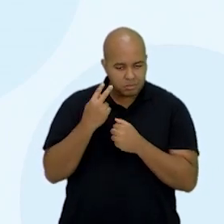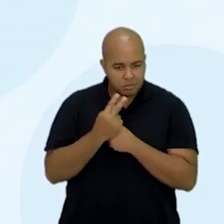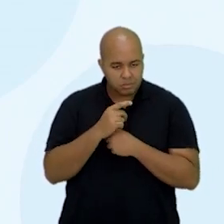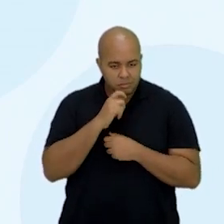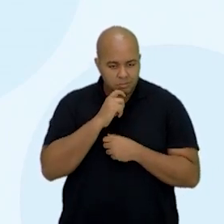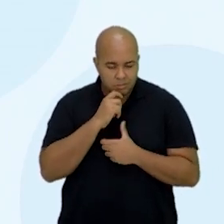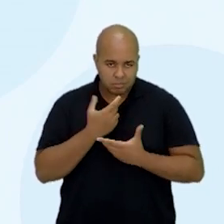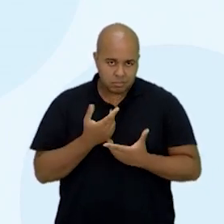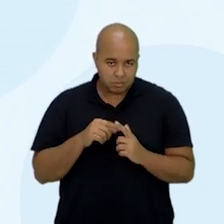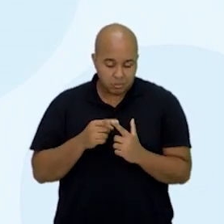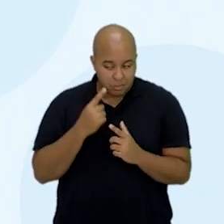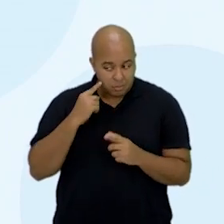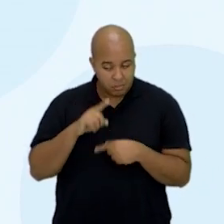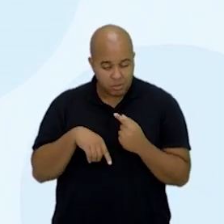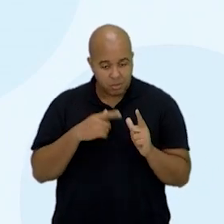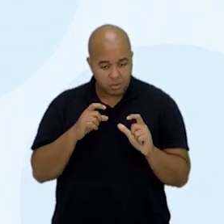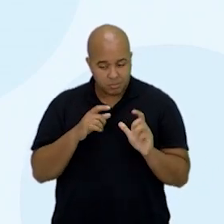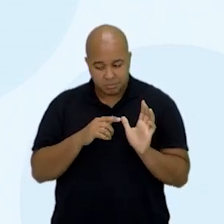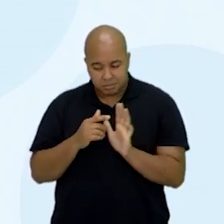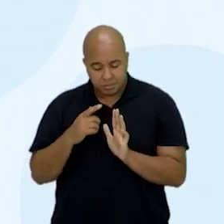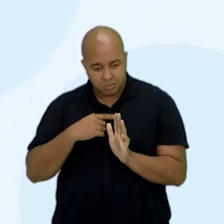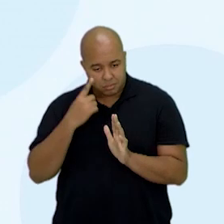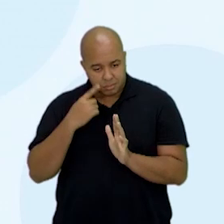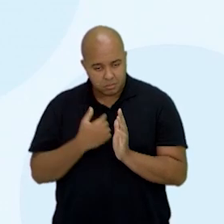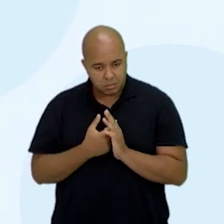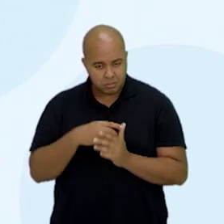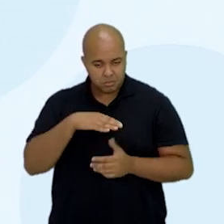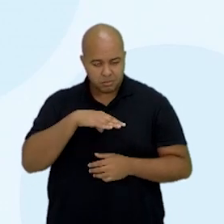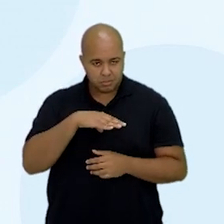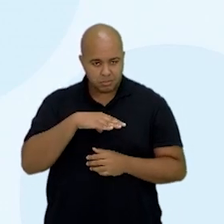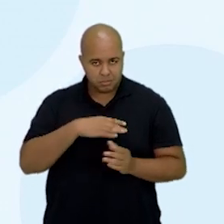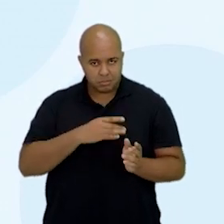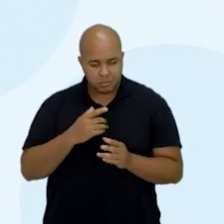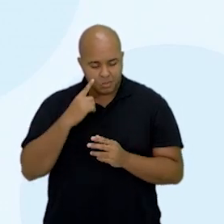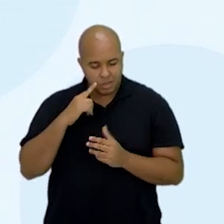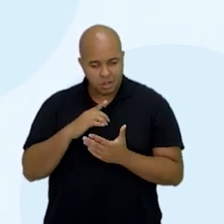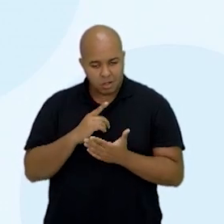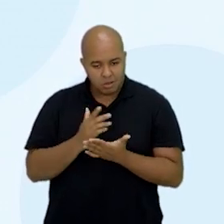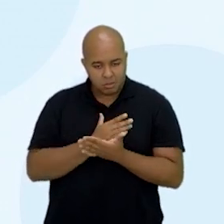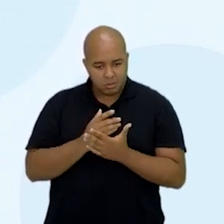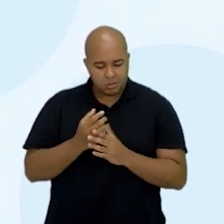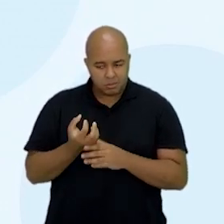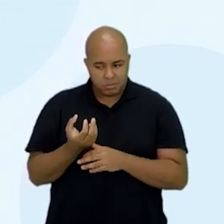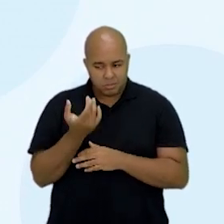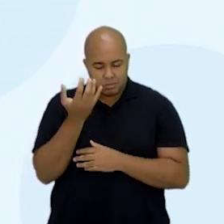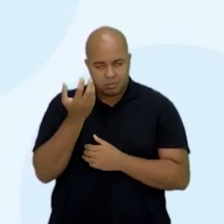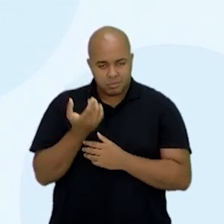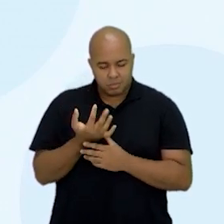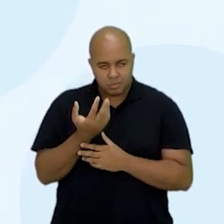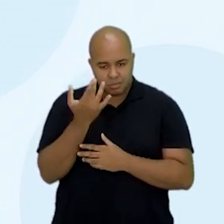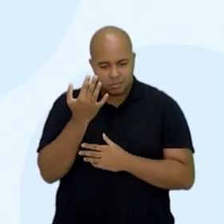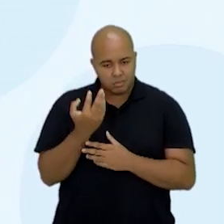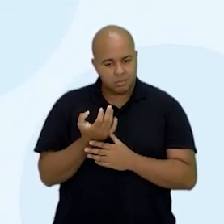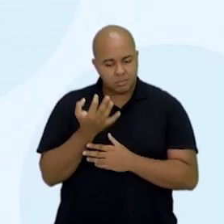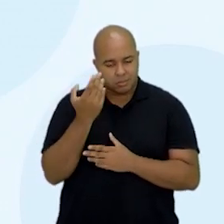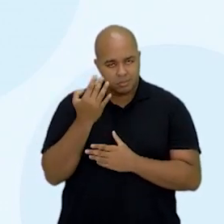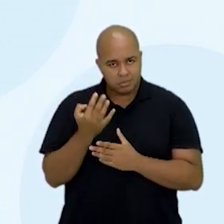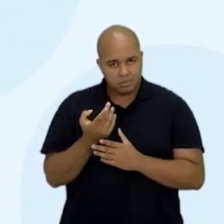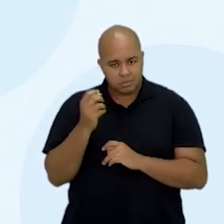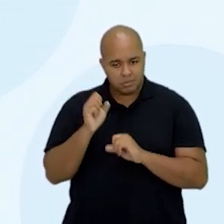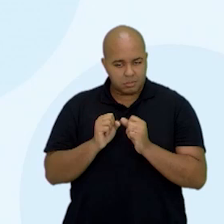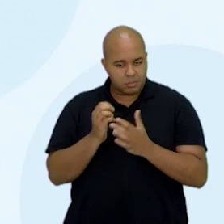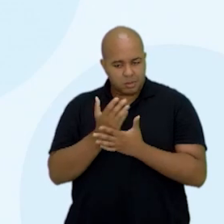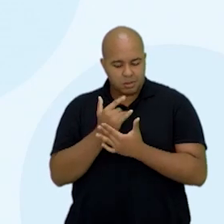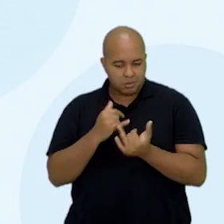do frio na segunda imagem a gente tem uma cidade com algumas chaminé soltando fumaça